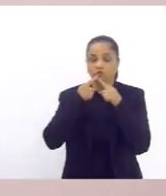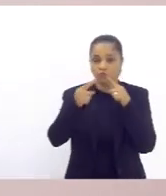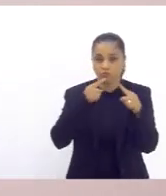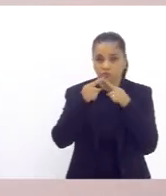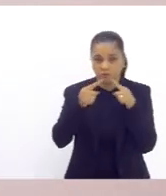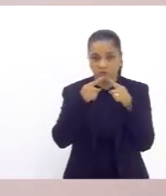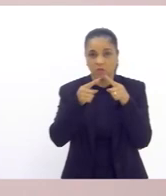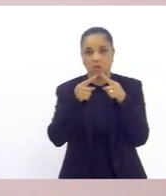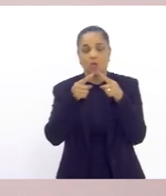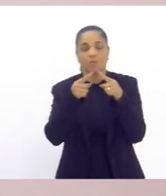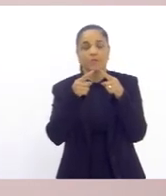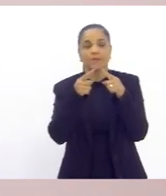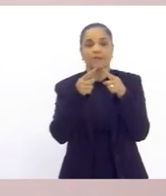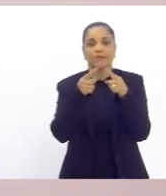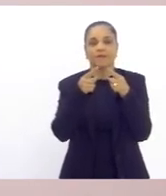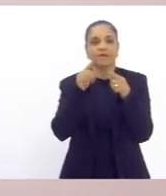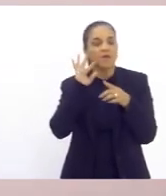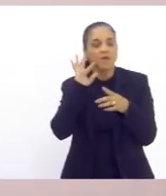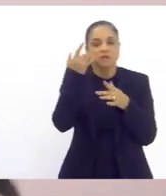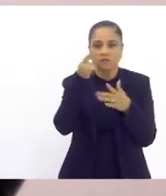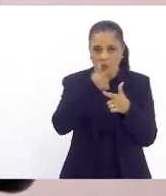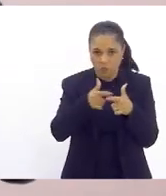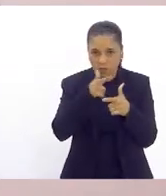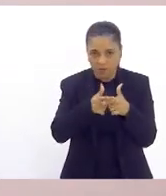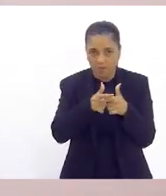isso né a gente de fato assim